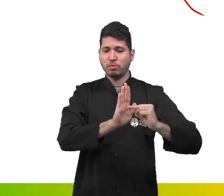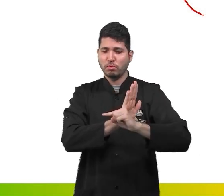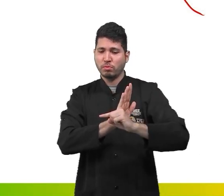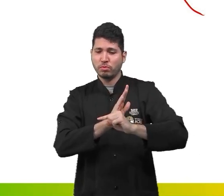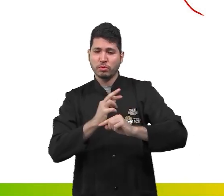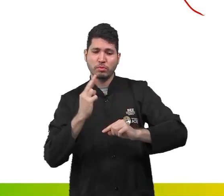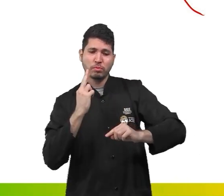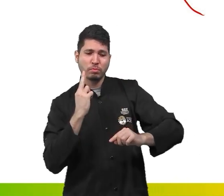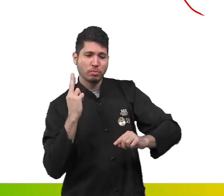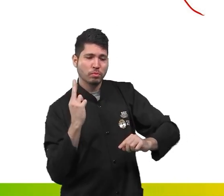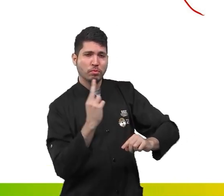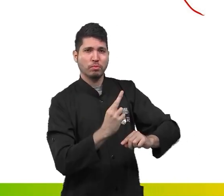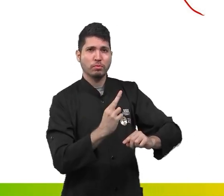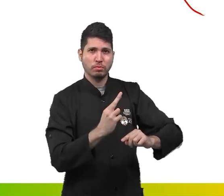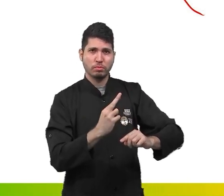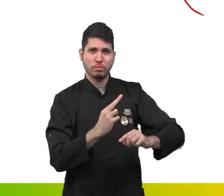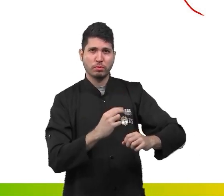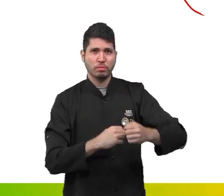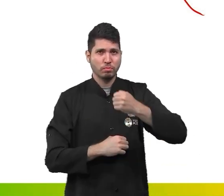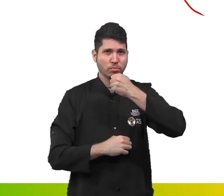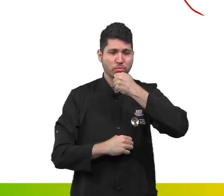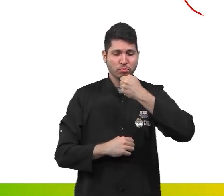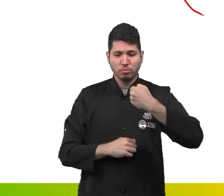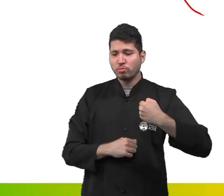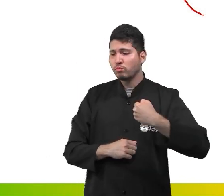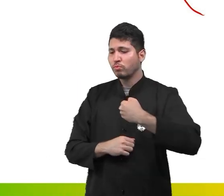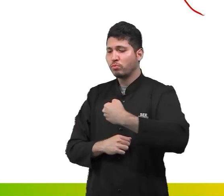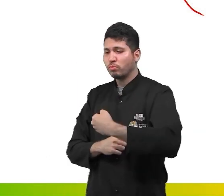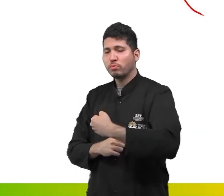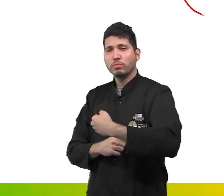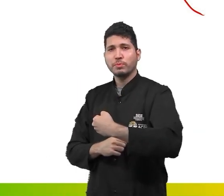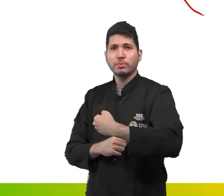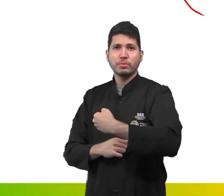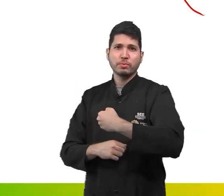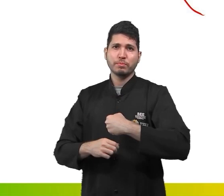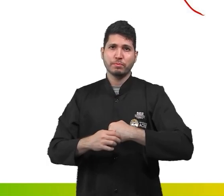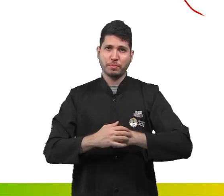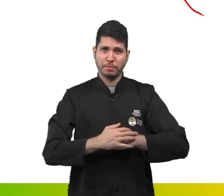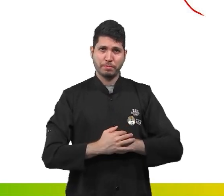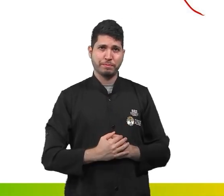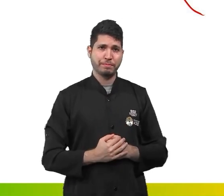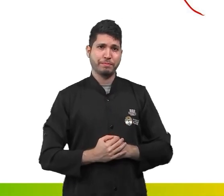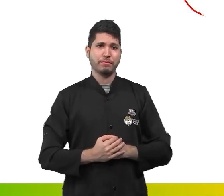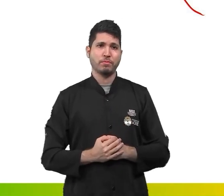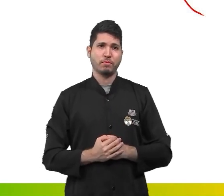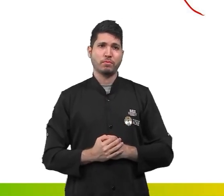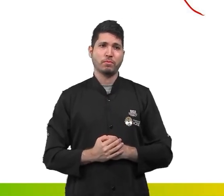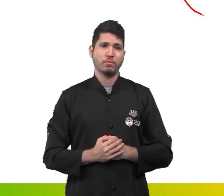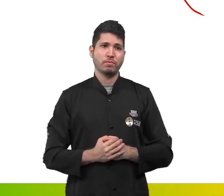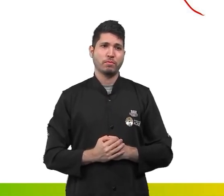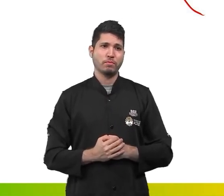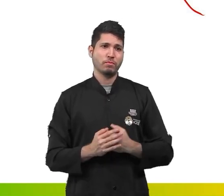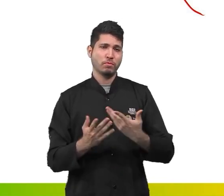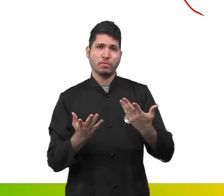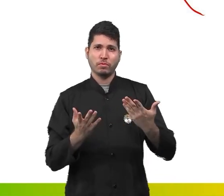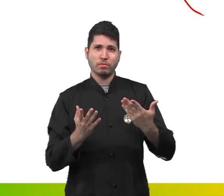o entrevistador e o entrevistado. Qual a nossa resposta aqui, galera? Tá na cara. E-mail, ninguém falou.